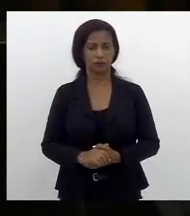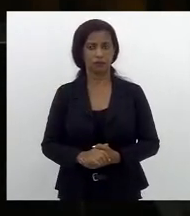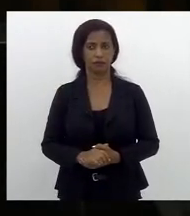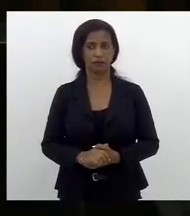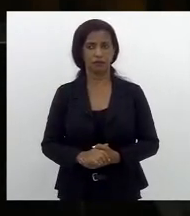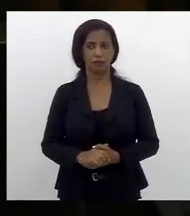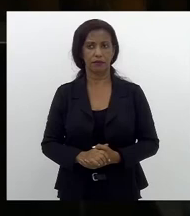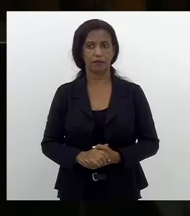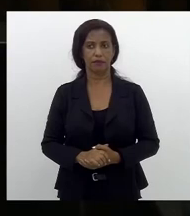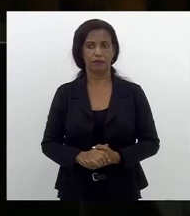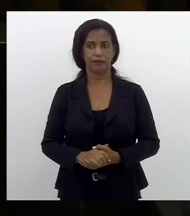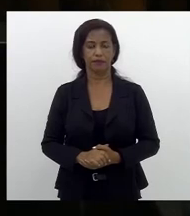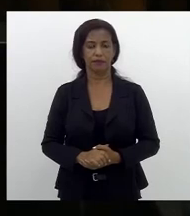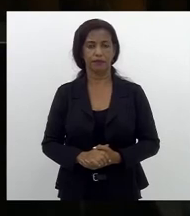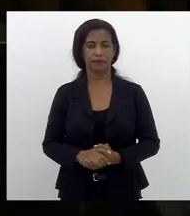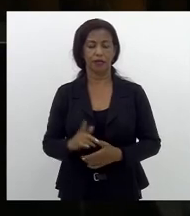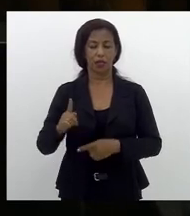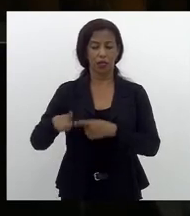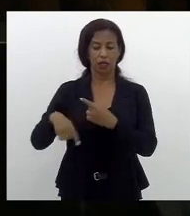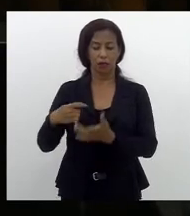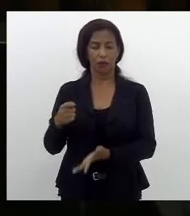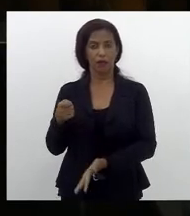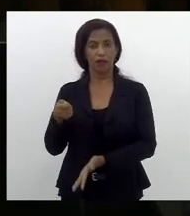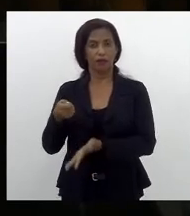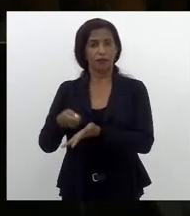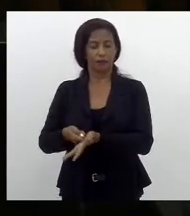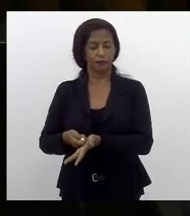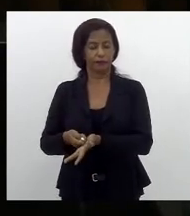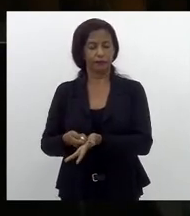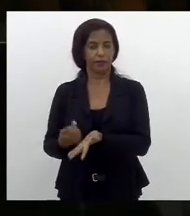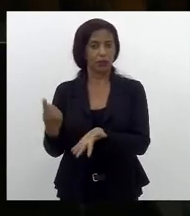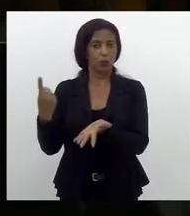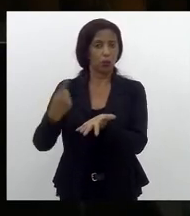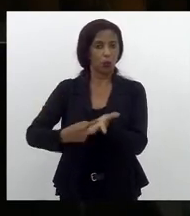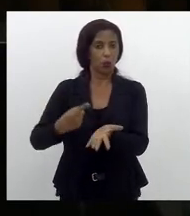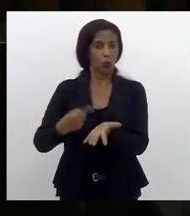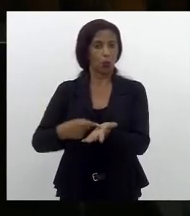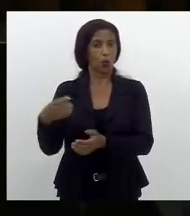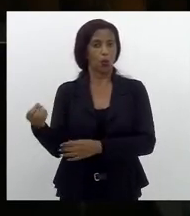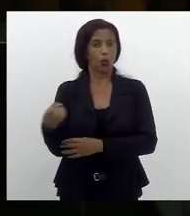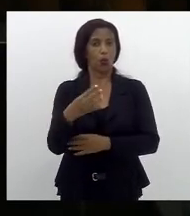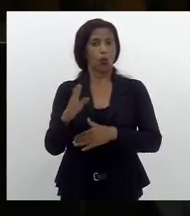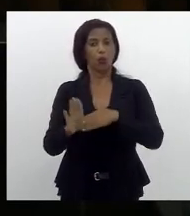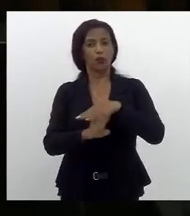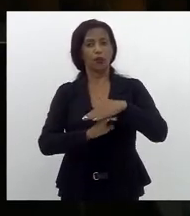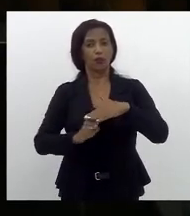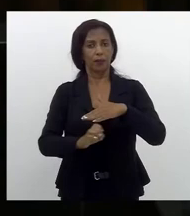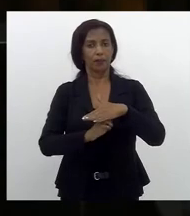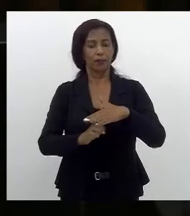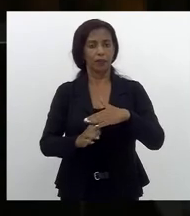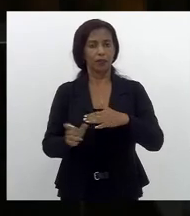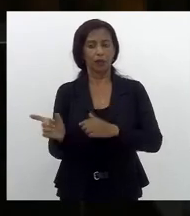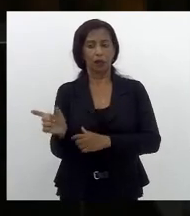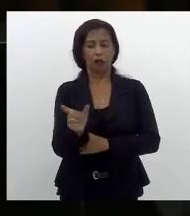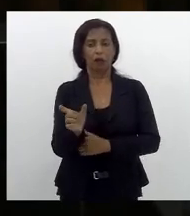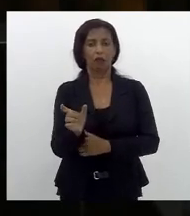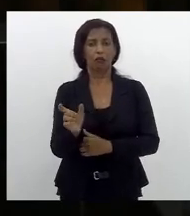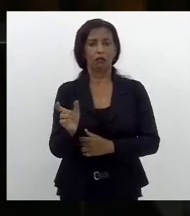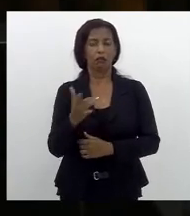após firmarem esse contrato com a nova empresa de plano de saúde que ali